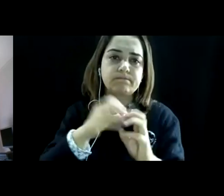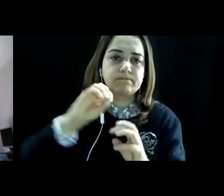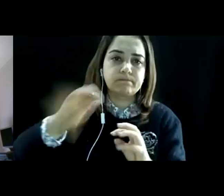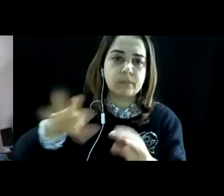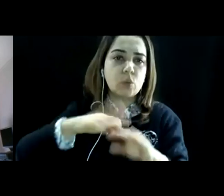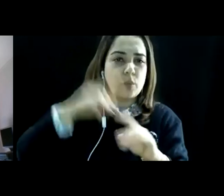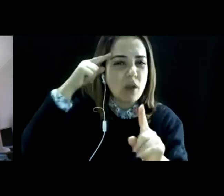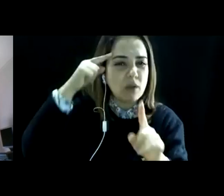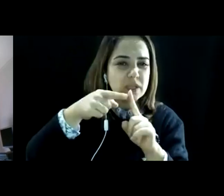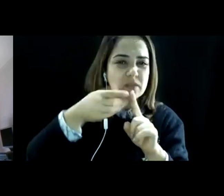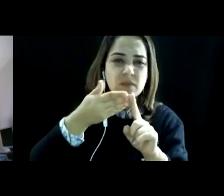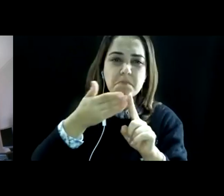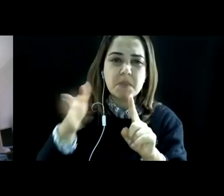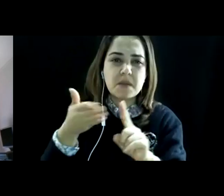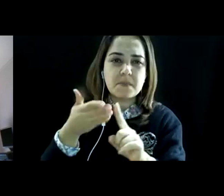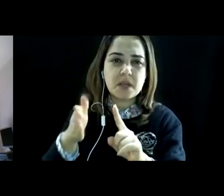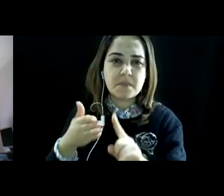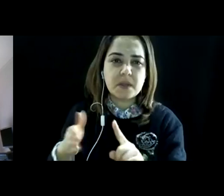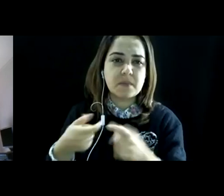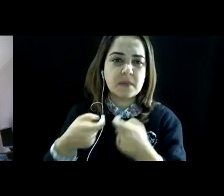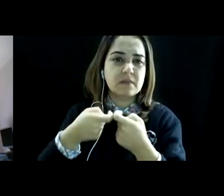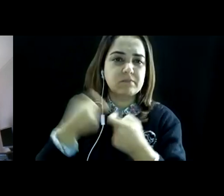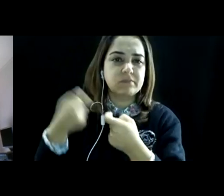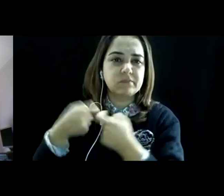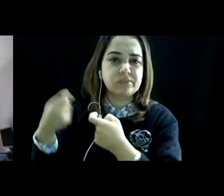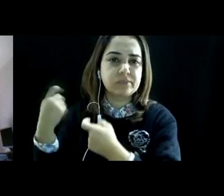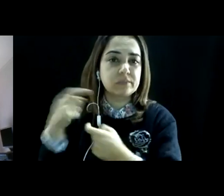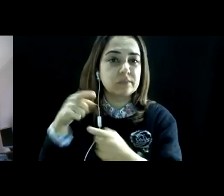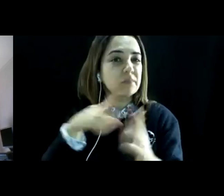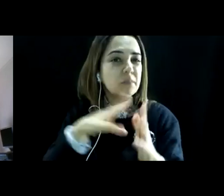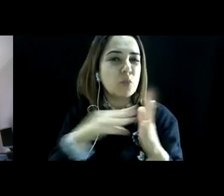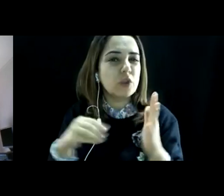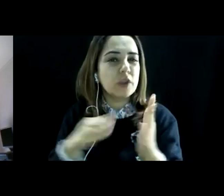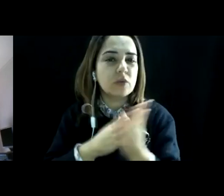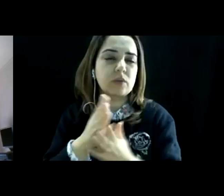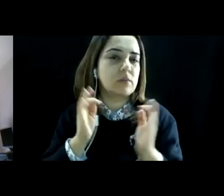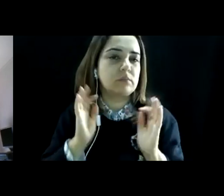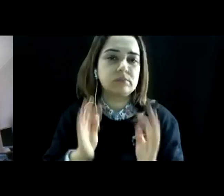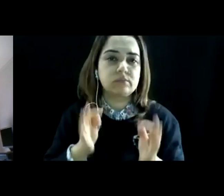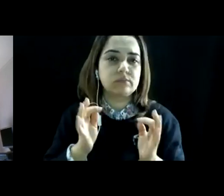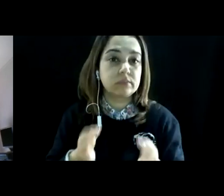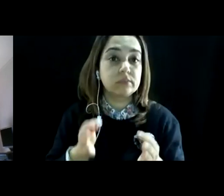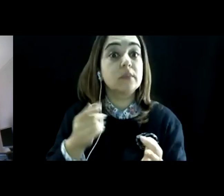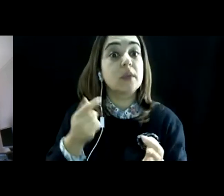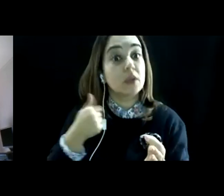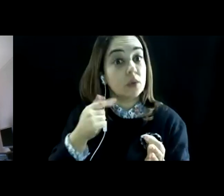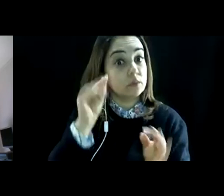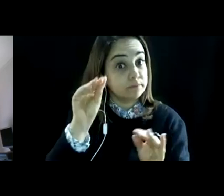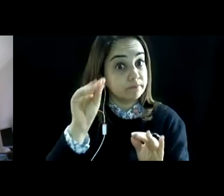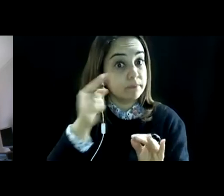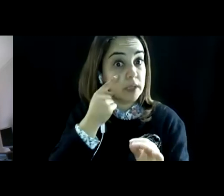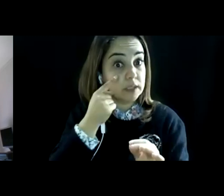objetivos que devia e que nós não devemos continuar com este modelo. É uma ideia. E eu chamo a atenção que muitos